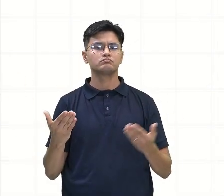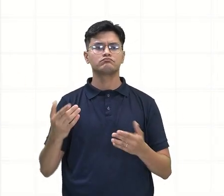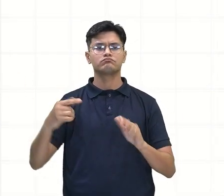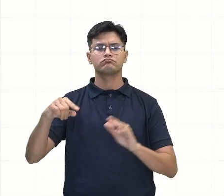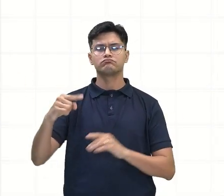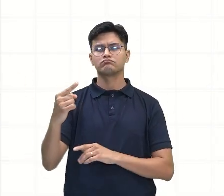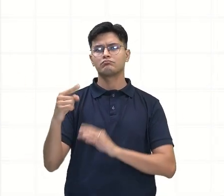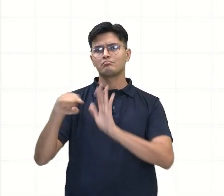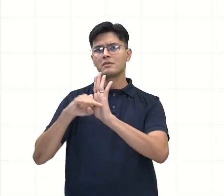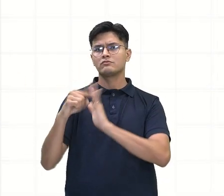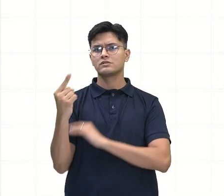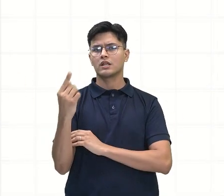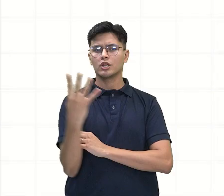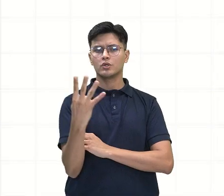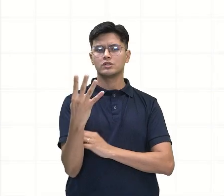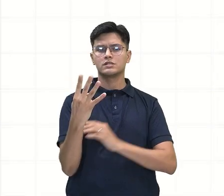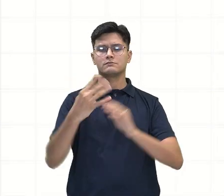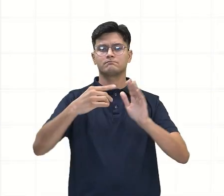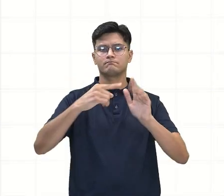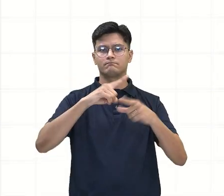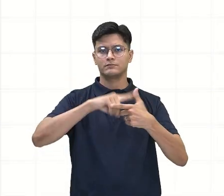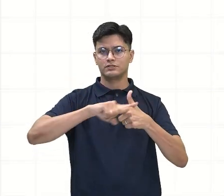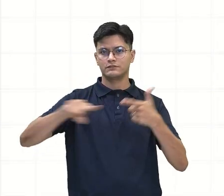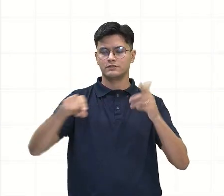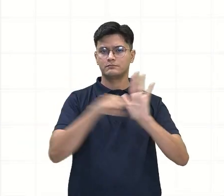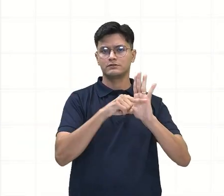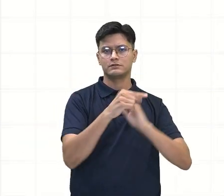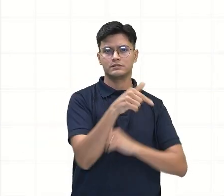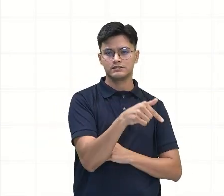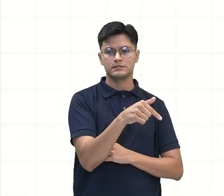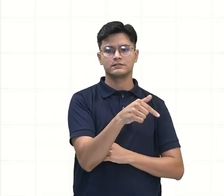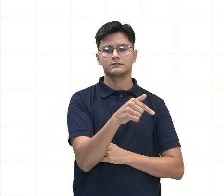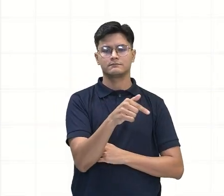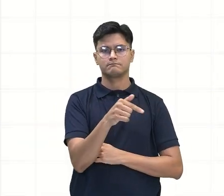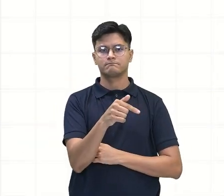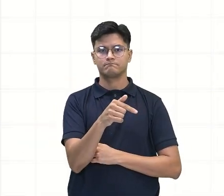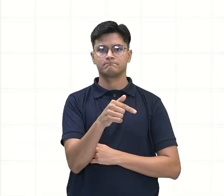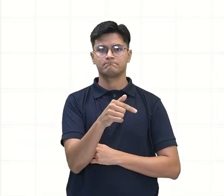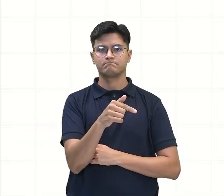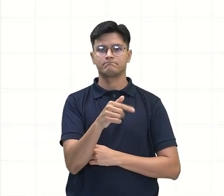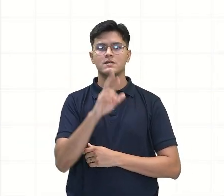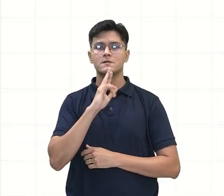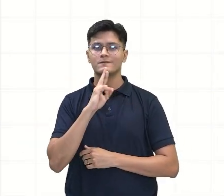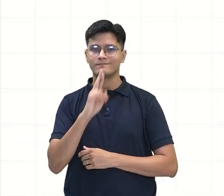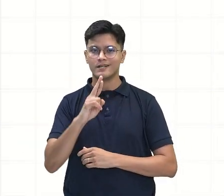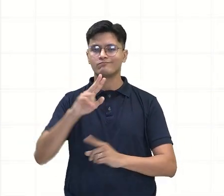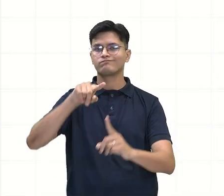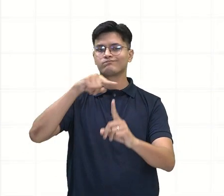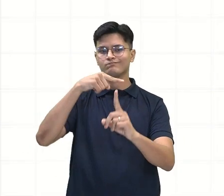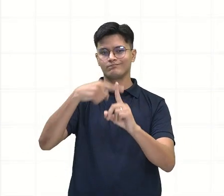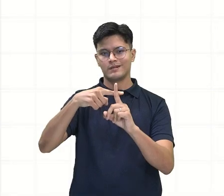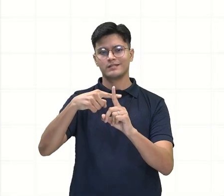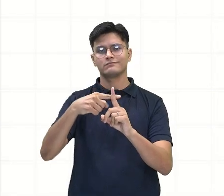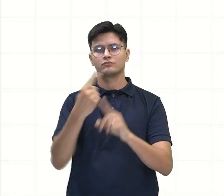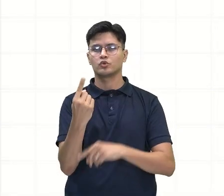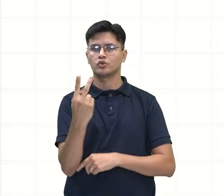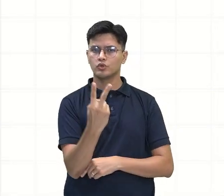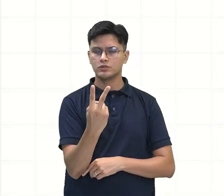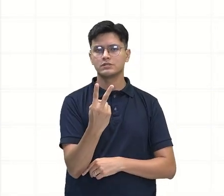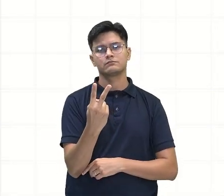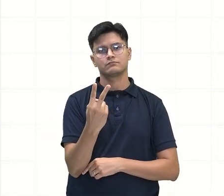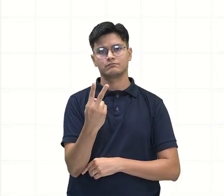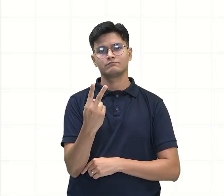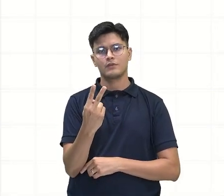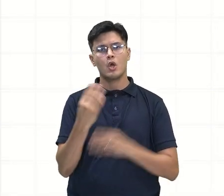resultado positivo. E esse sinal aqui eu posso colocar ou não. Vamos colocar só porque nós estamos aprendendo